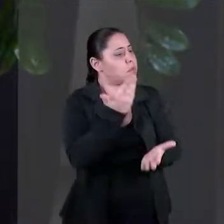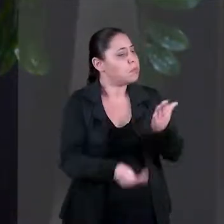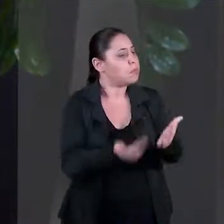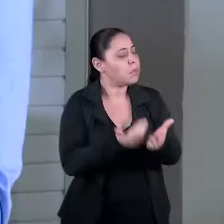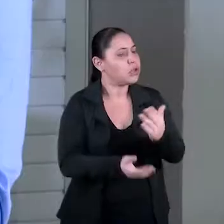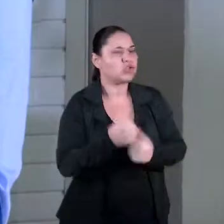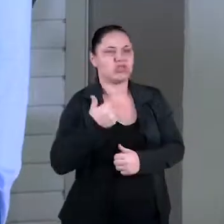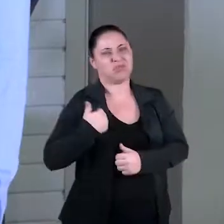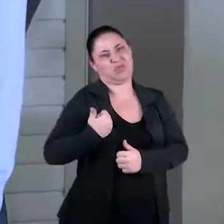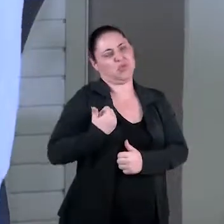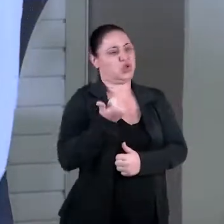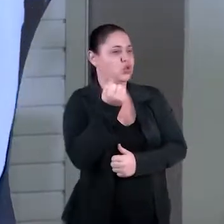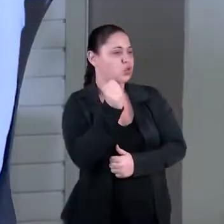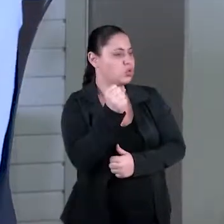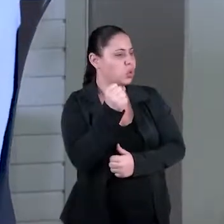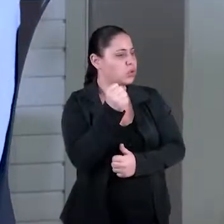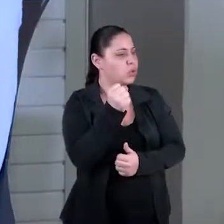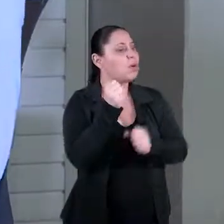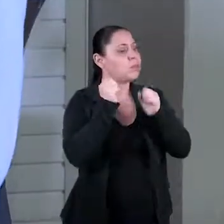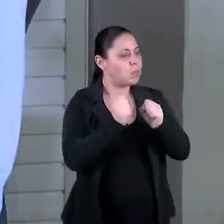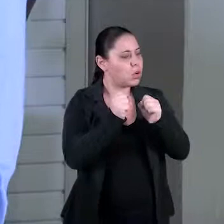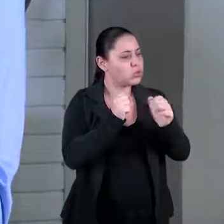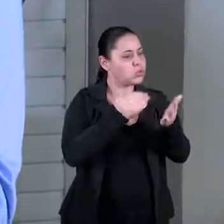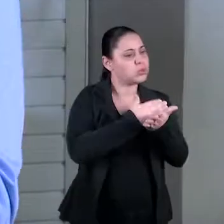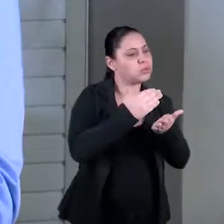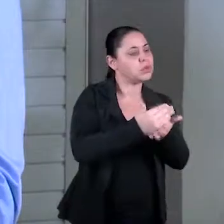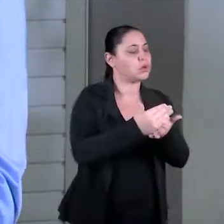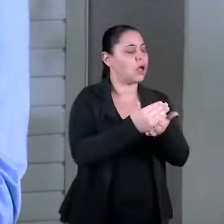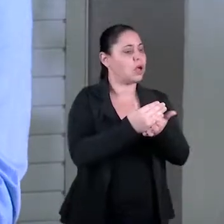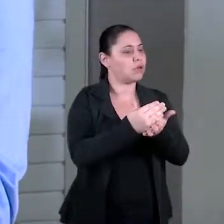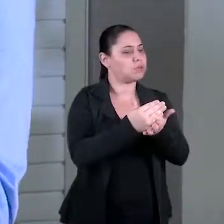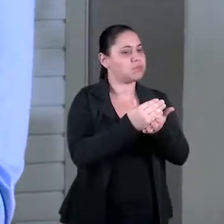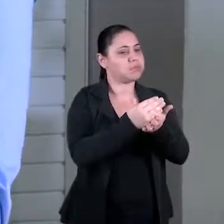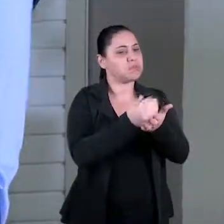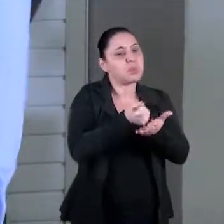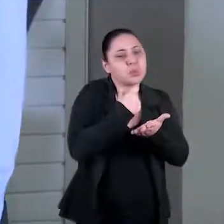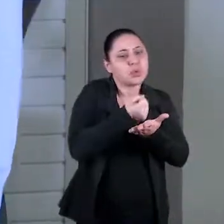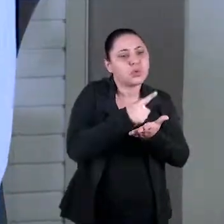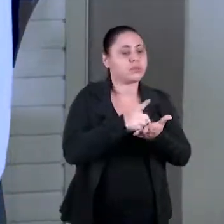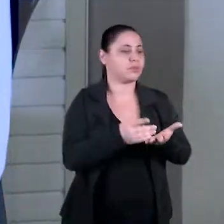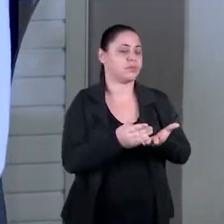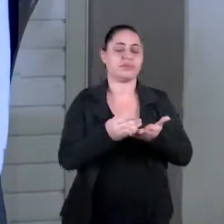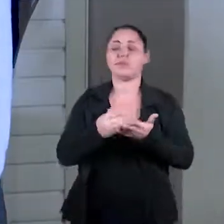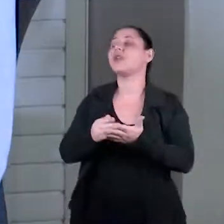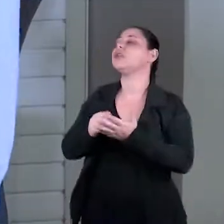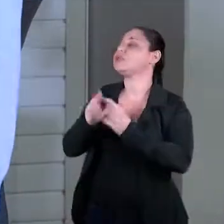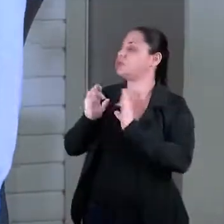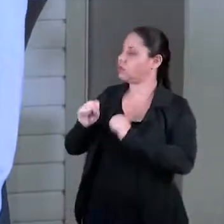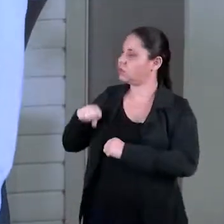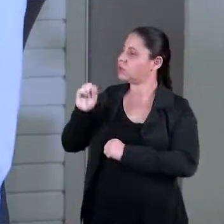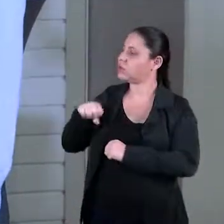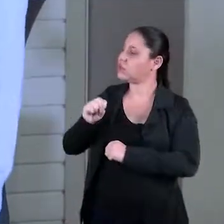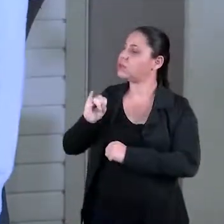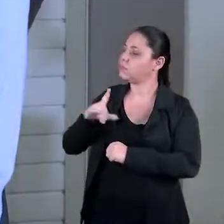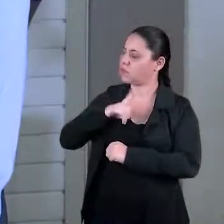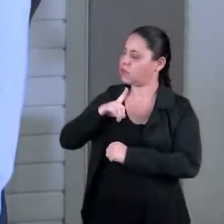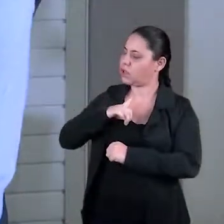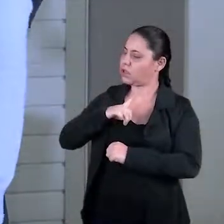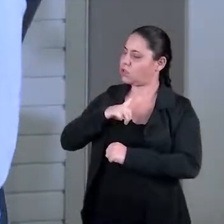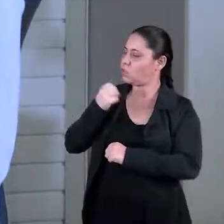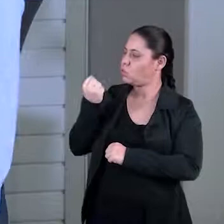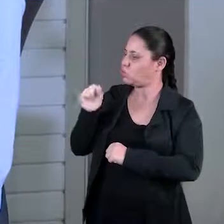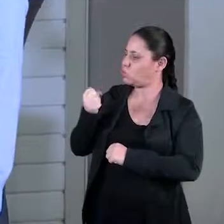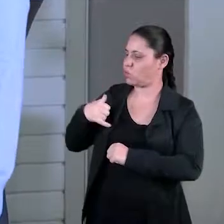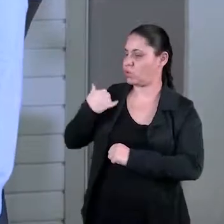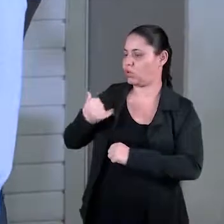fazer o tratamento? Com certeza. Então assim, se você tem 18 anos e você está notando uma queda fora do padrão, você está notando que seus